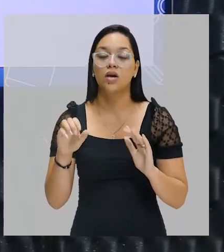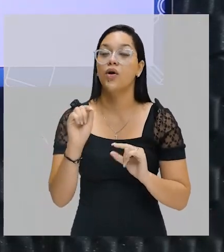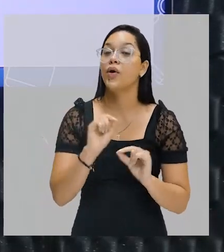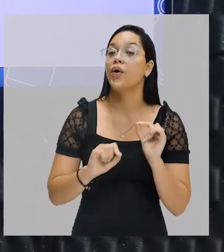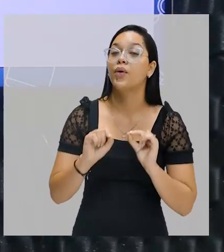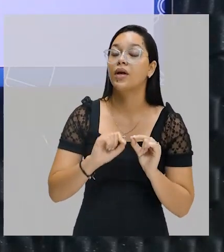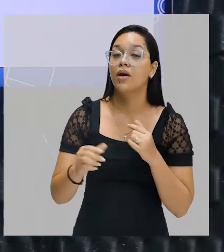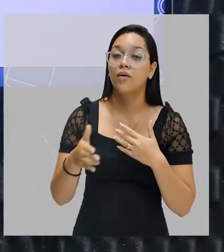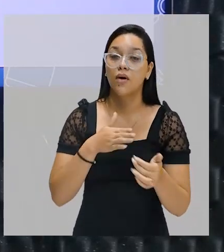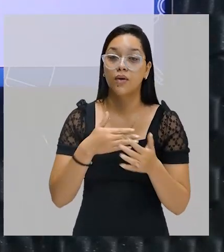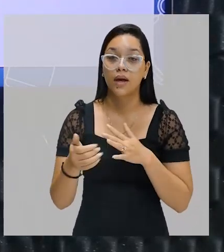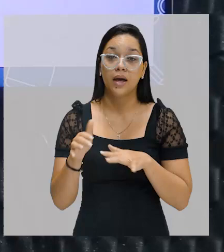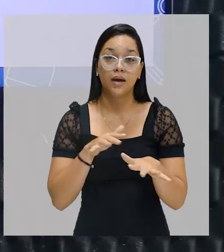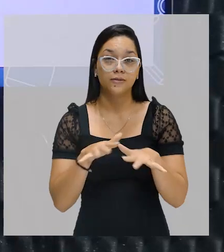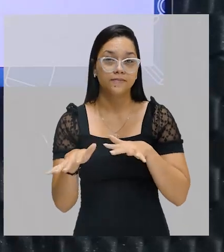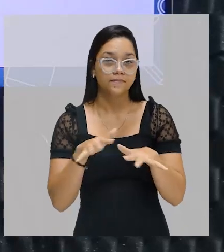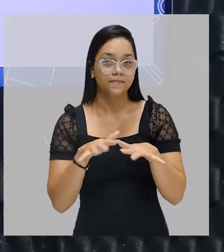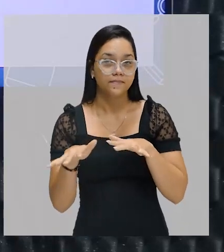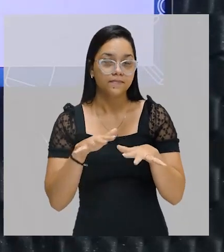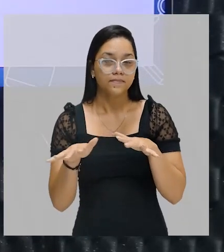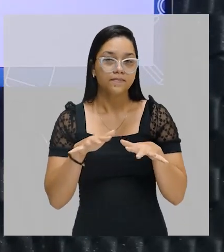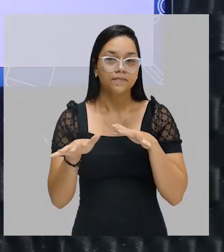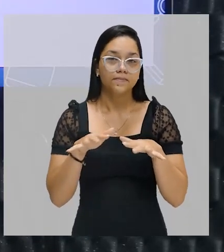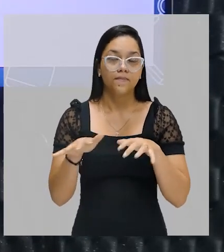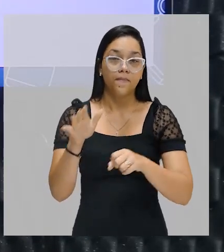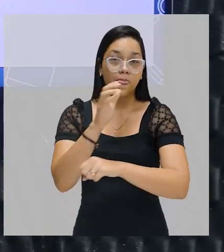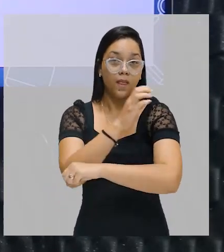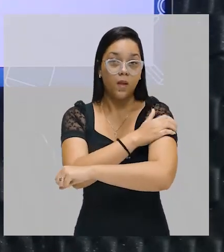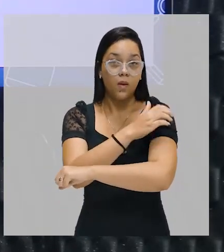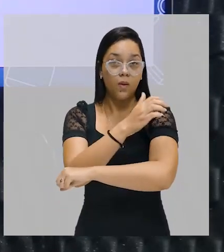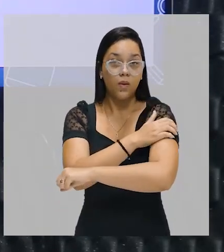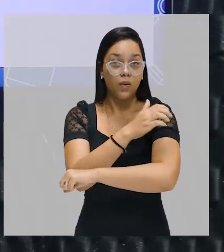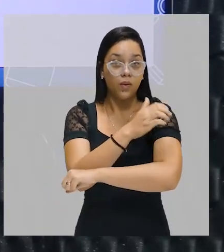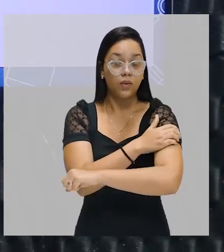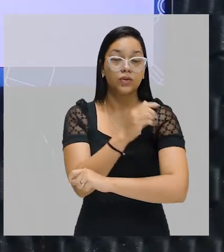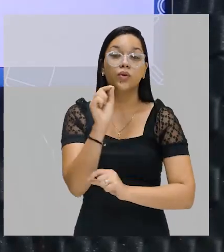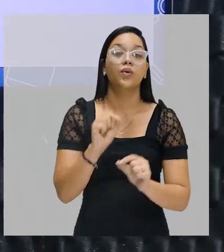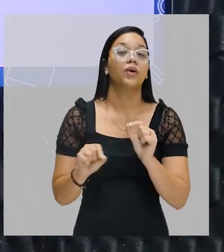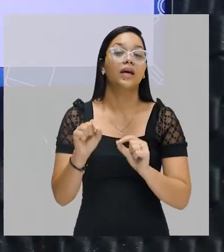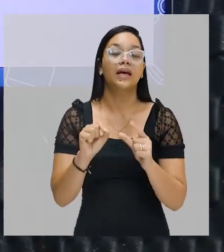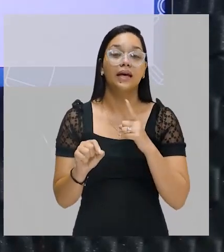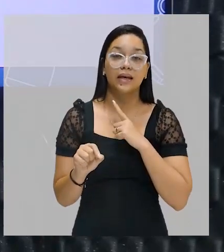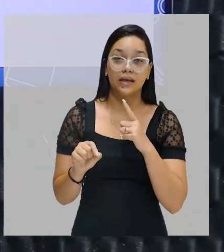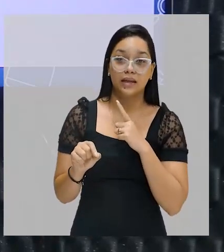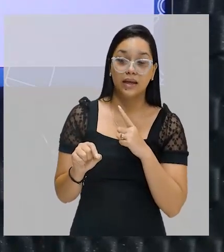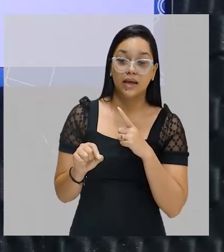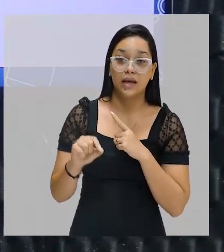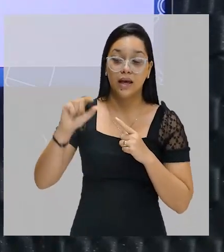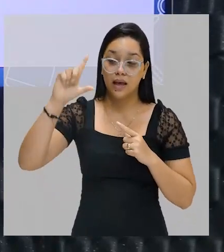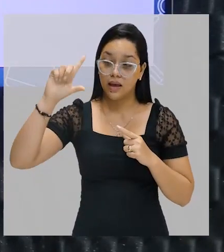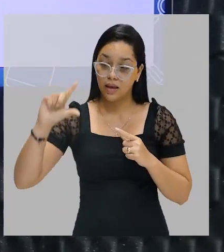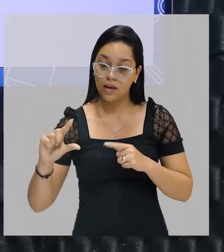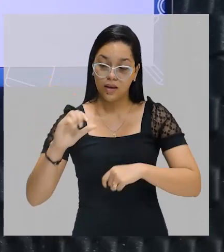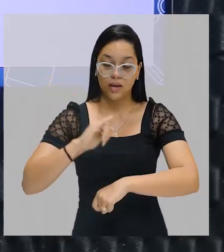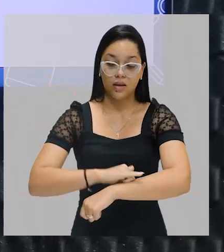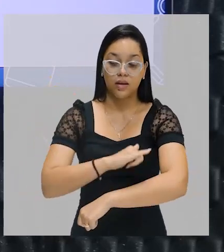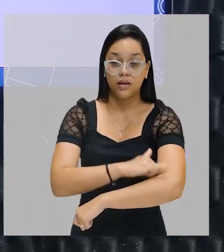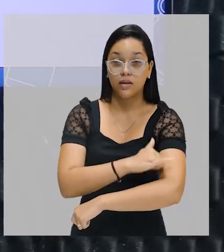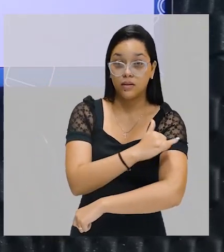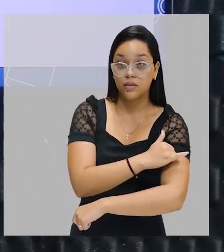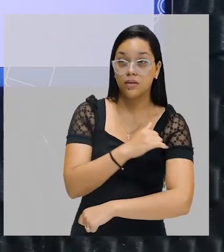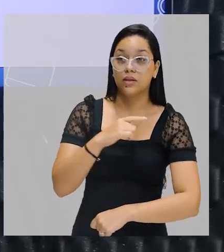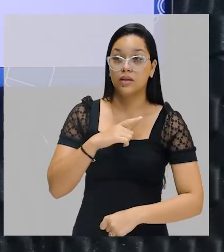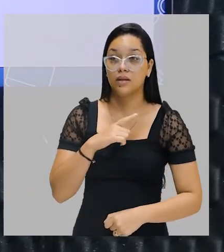é qualquer movimento músculo-esquelético que resulta num gasto calórico maior do que os níveis